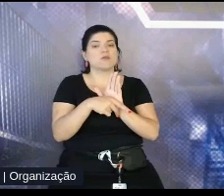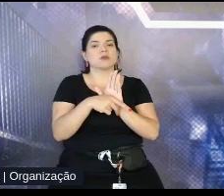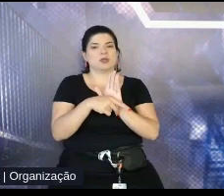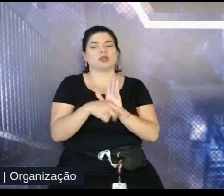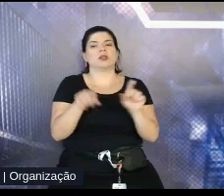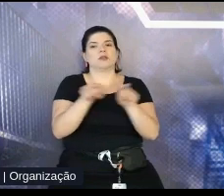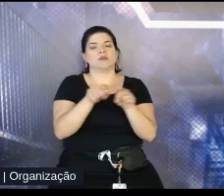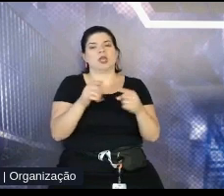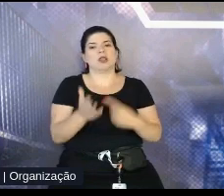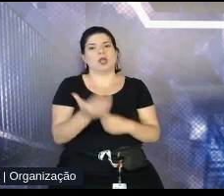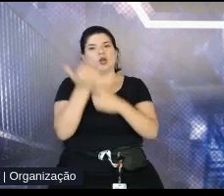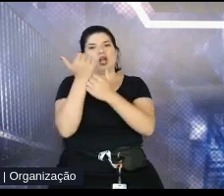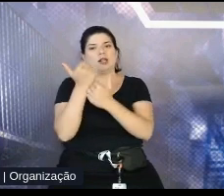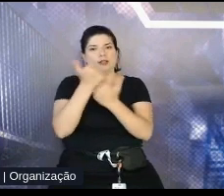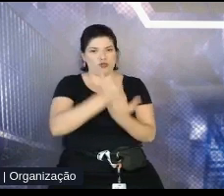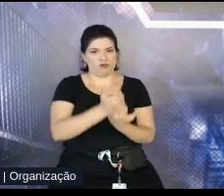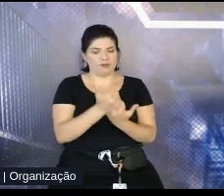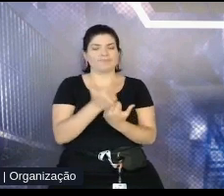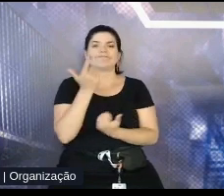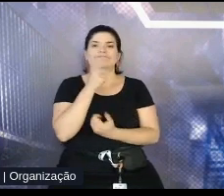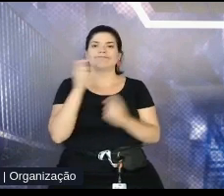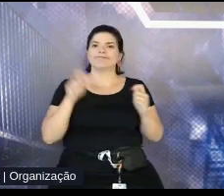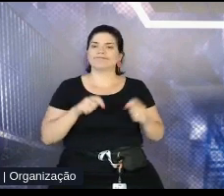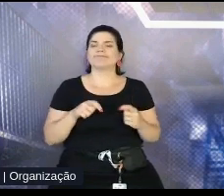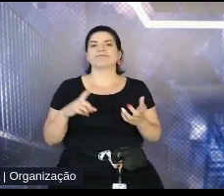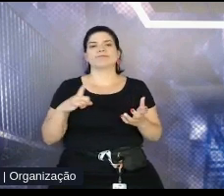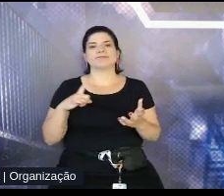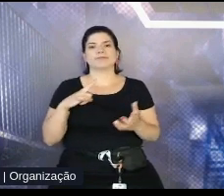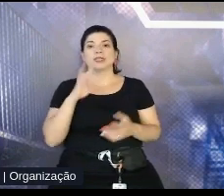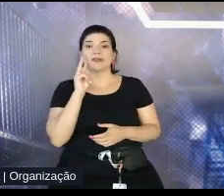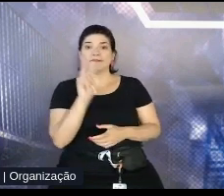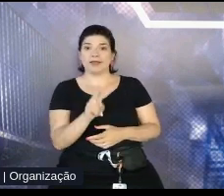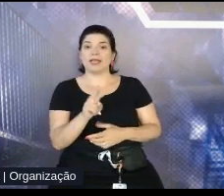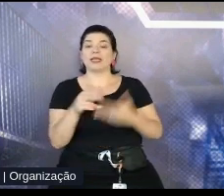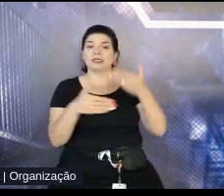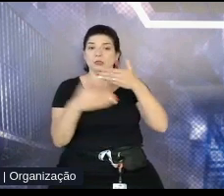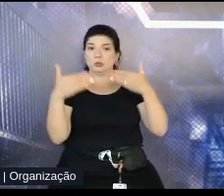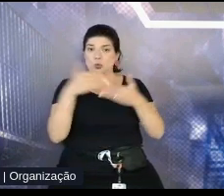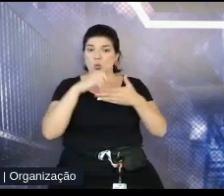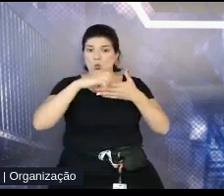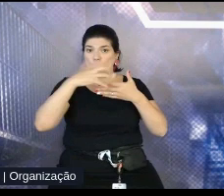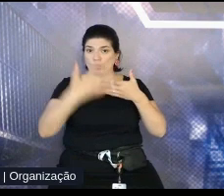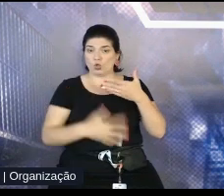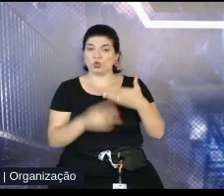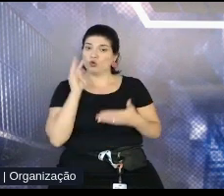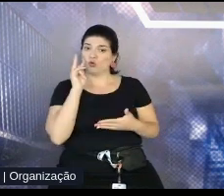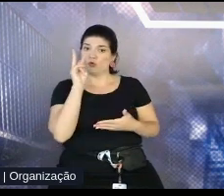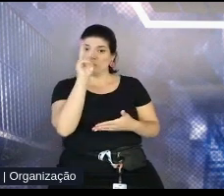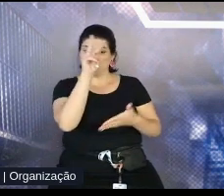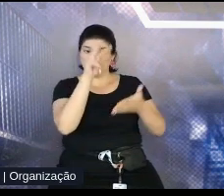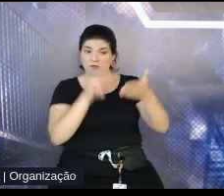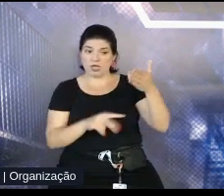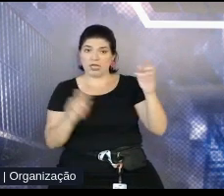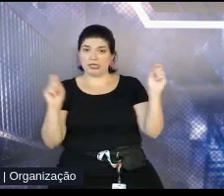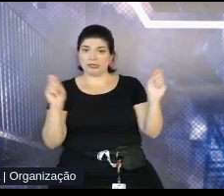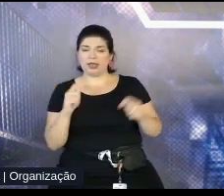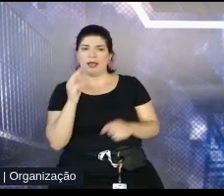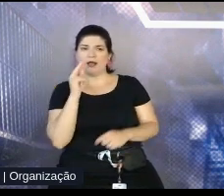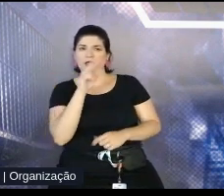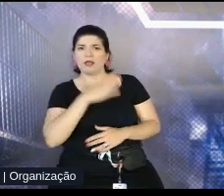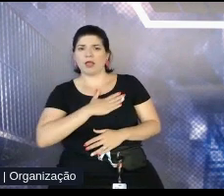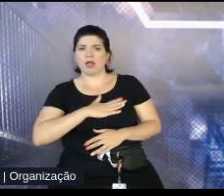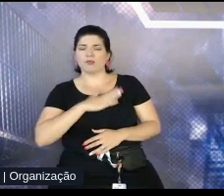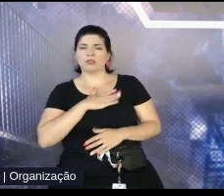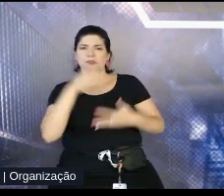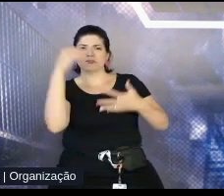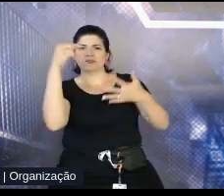Então, depois vocês podem pegar aí também esse conteúdo do slide, tá dando uma passada aí com calma, né, por esses